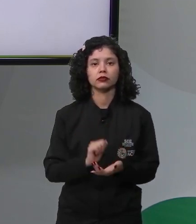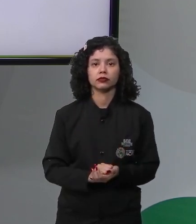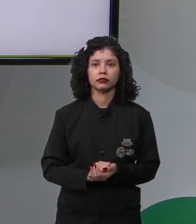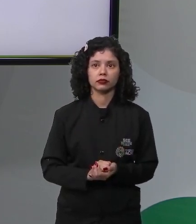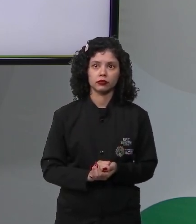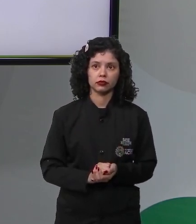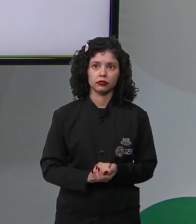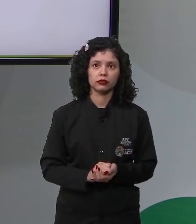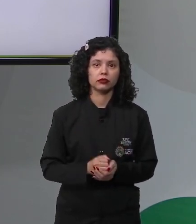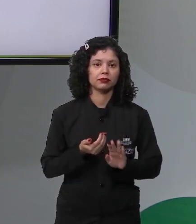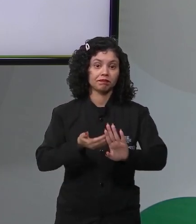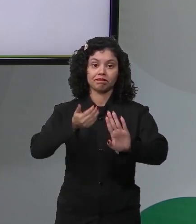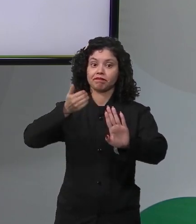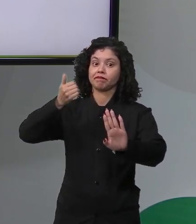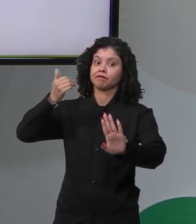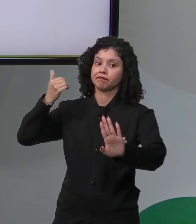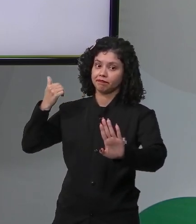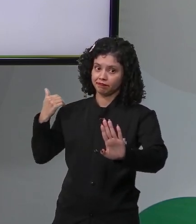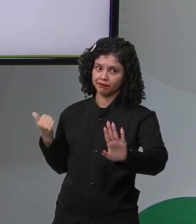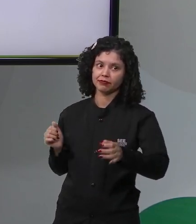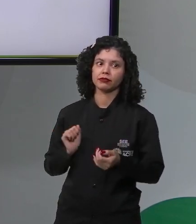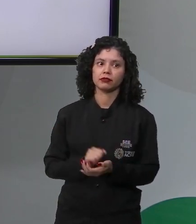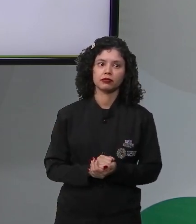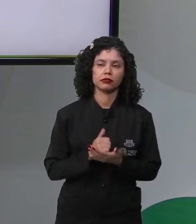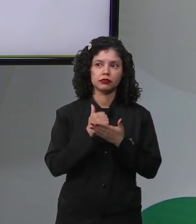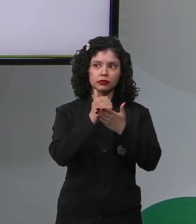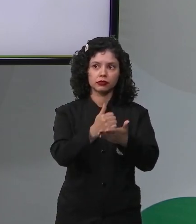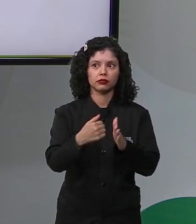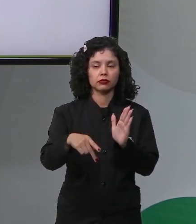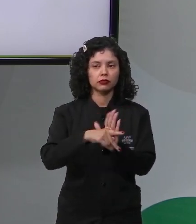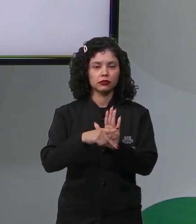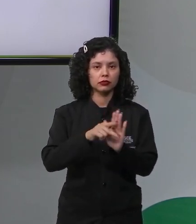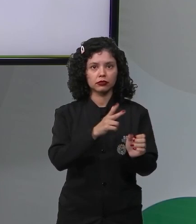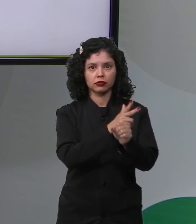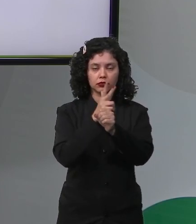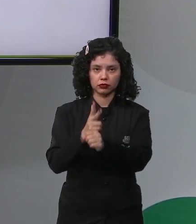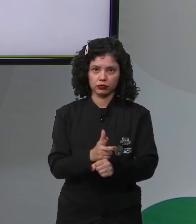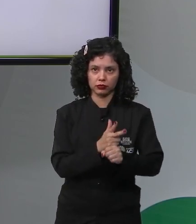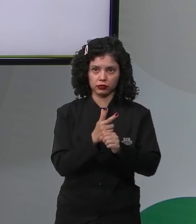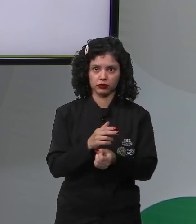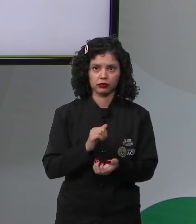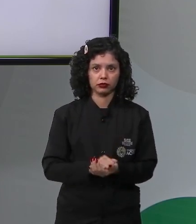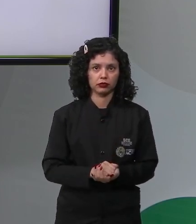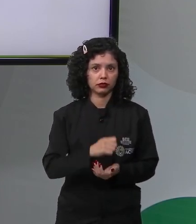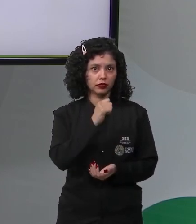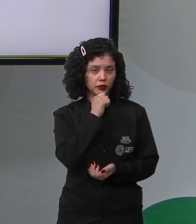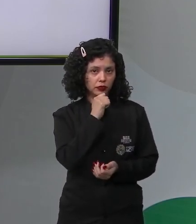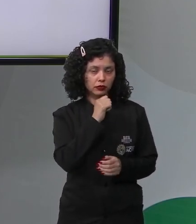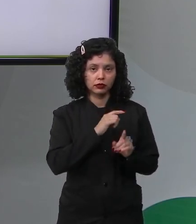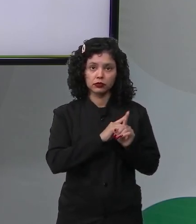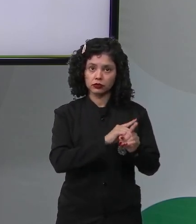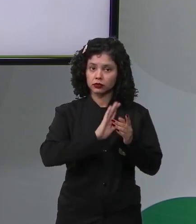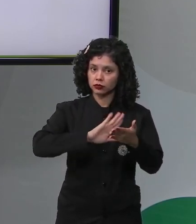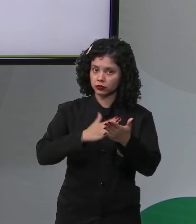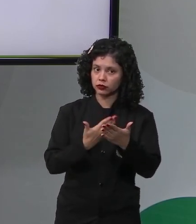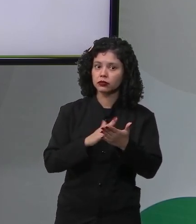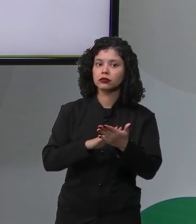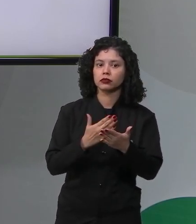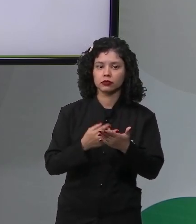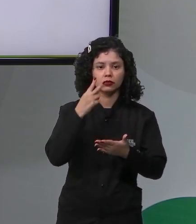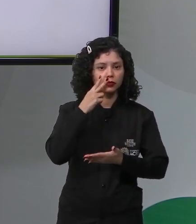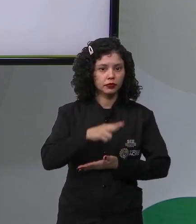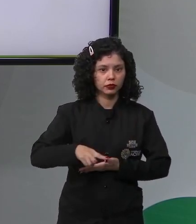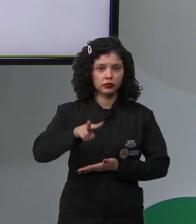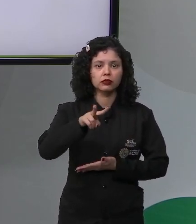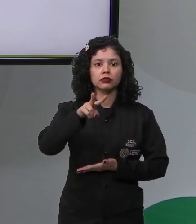estão nos bastidores me dando todo o suporte da gravação. Eu tenho a minha companheira intérprete, né, que vocês